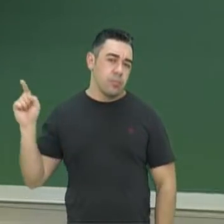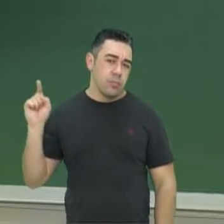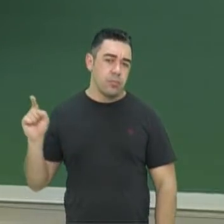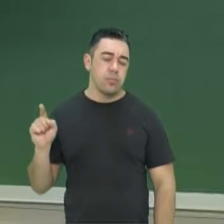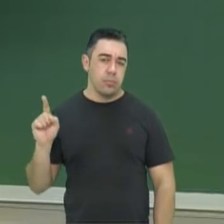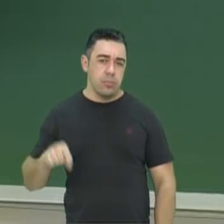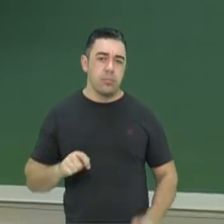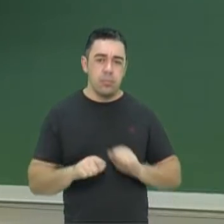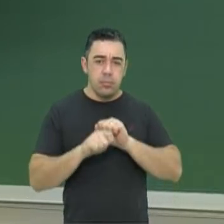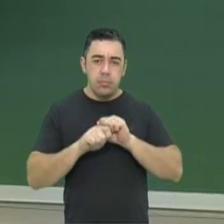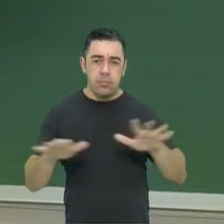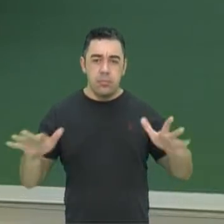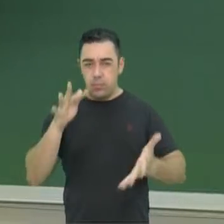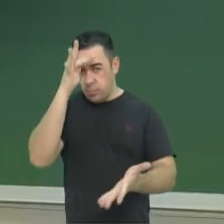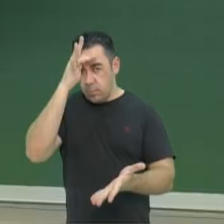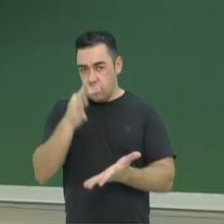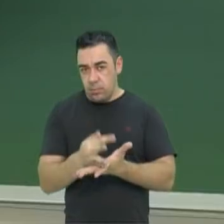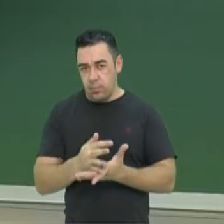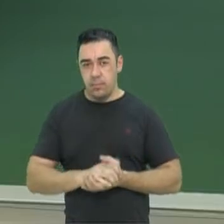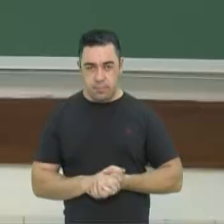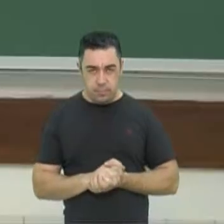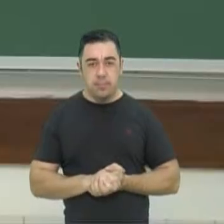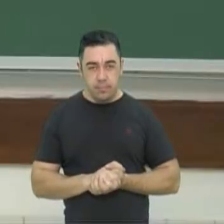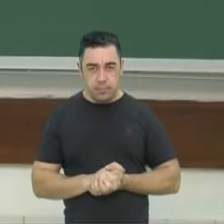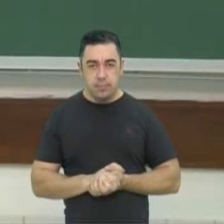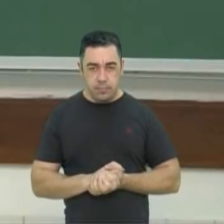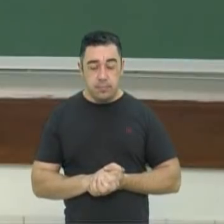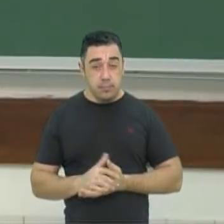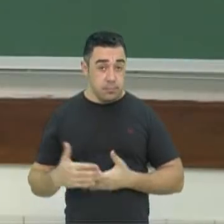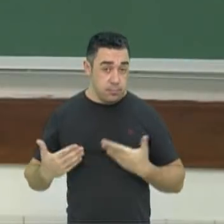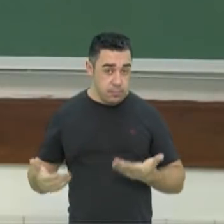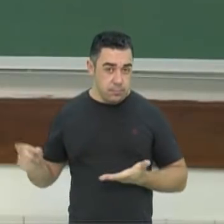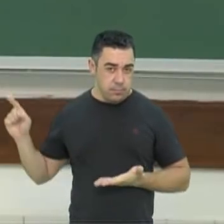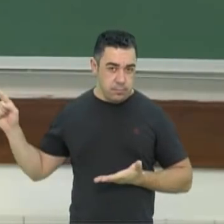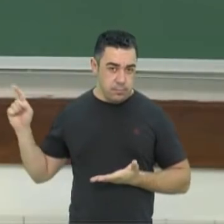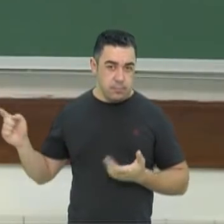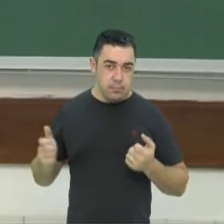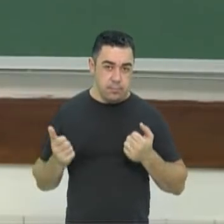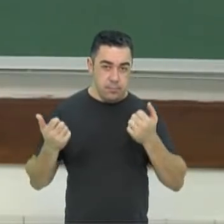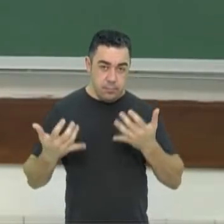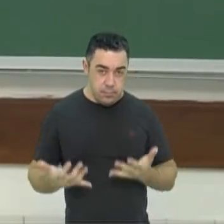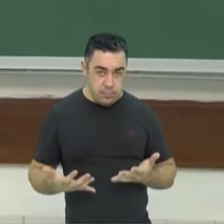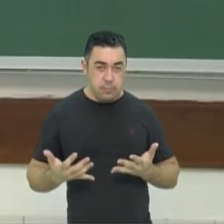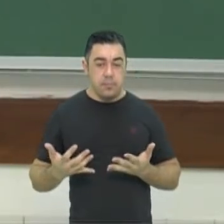O espalhamento da fé cristã. Então, nós estamos ali falando